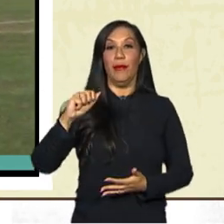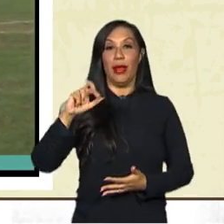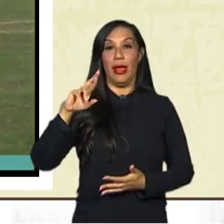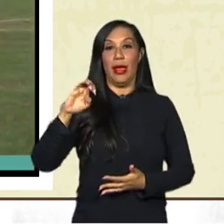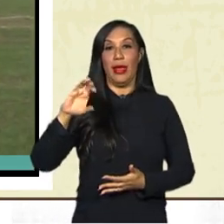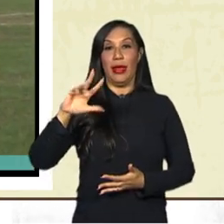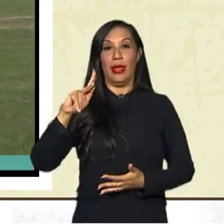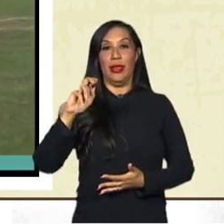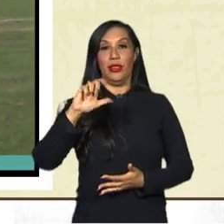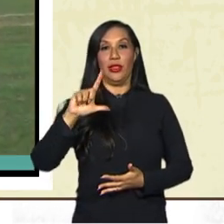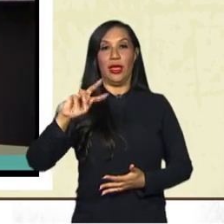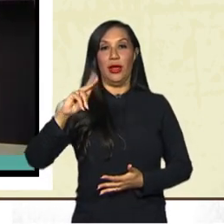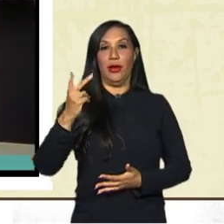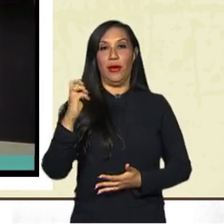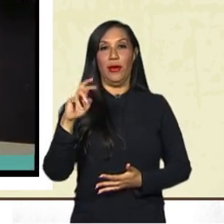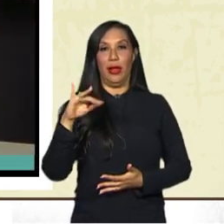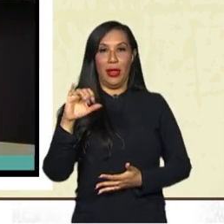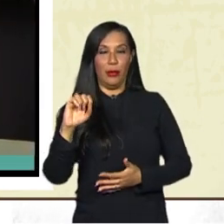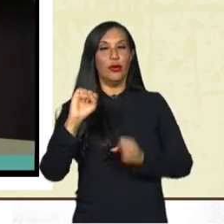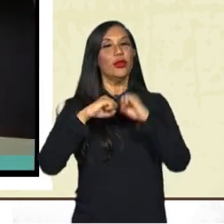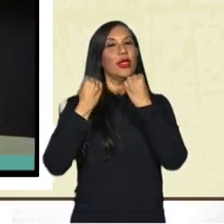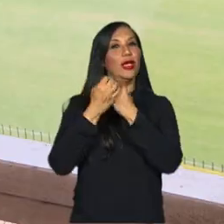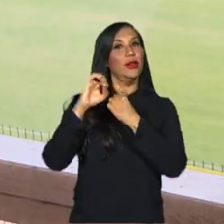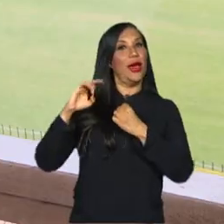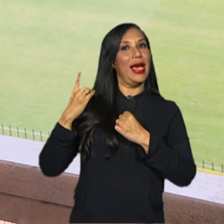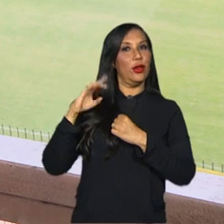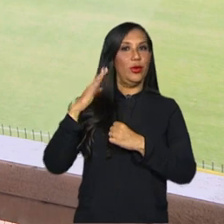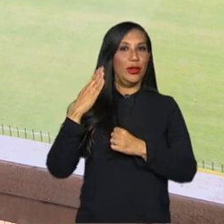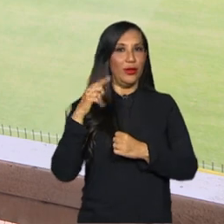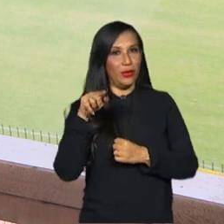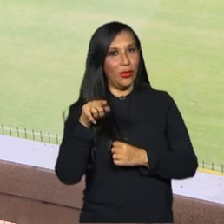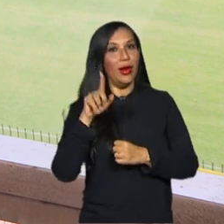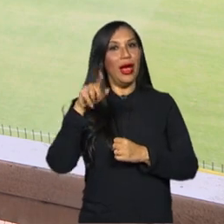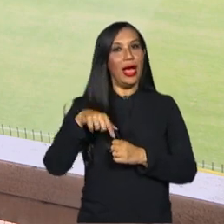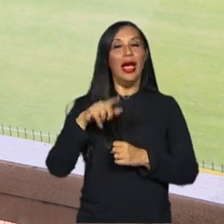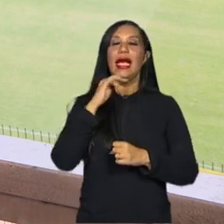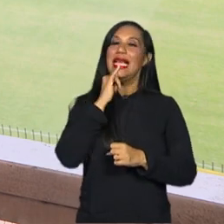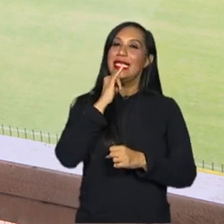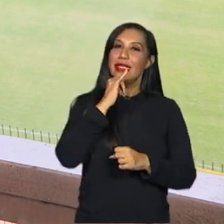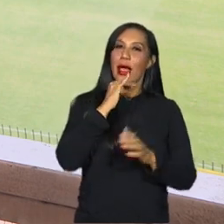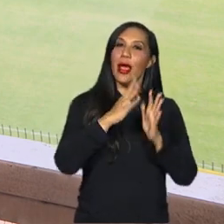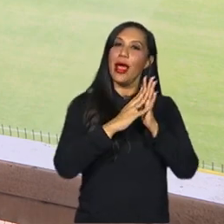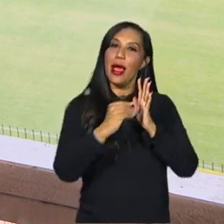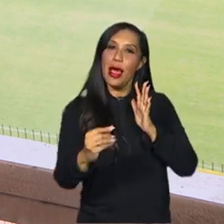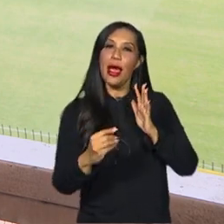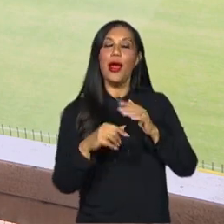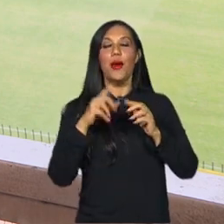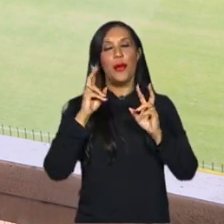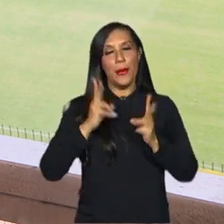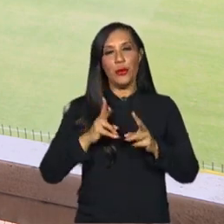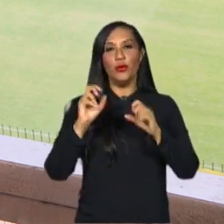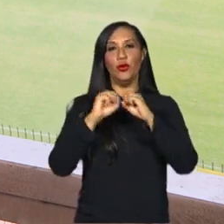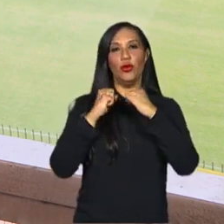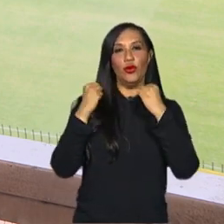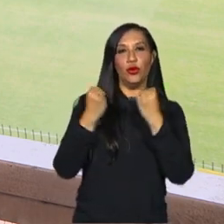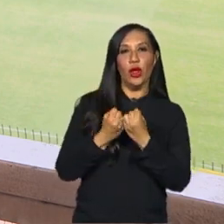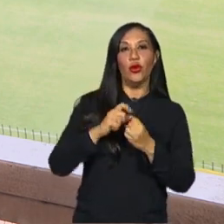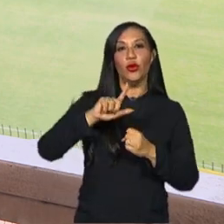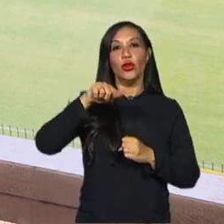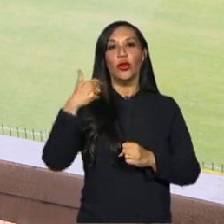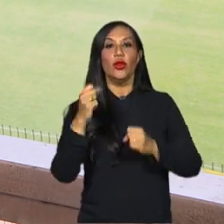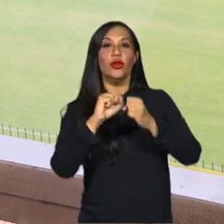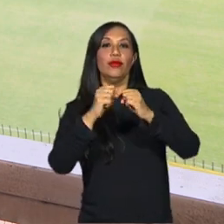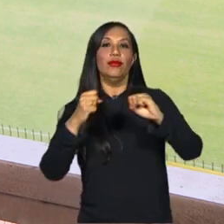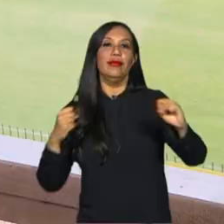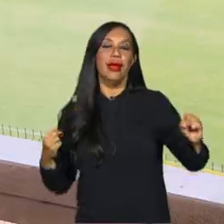aquele estádio que era do Botafogo em Marechal Hermes. Era o exemplo do estádio Raulino de Oliveira, o segundo